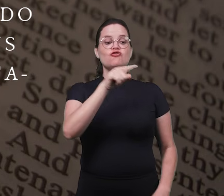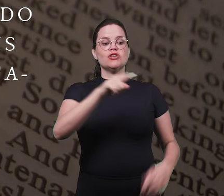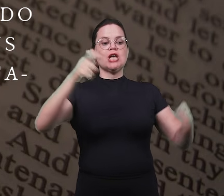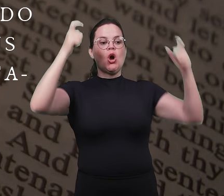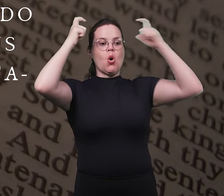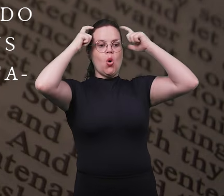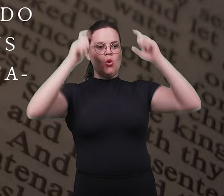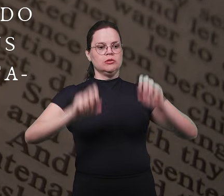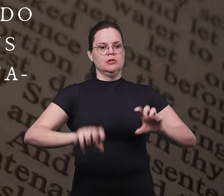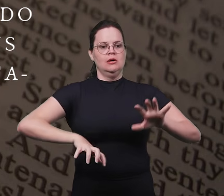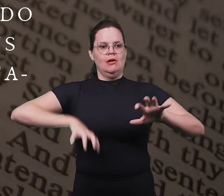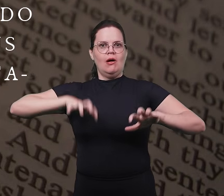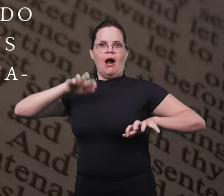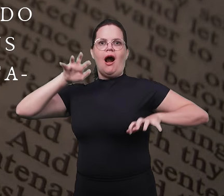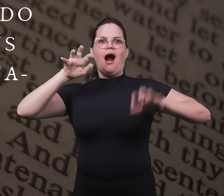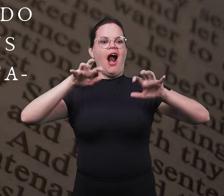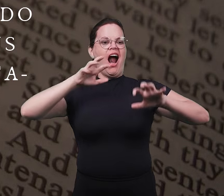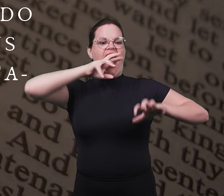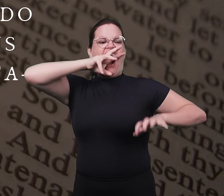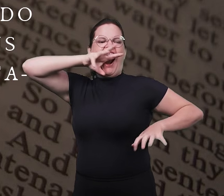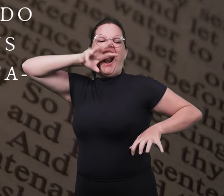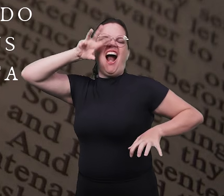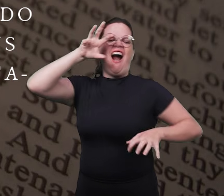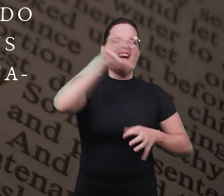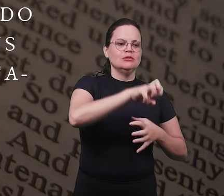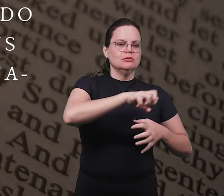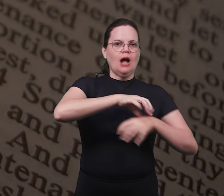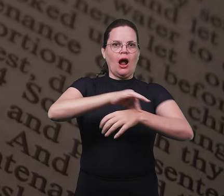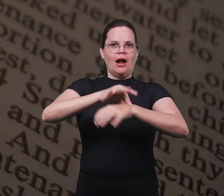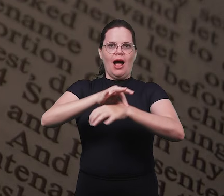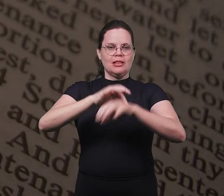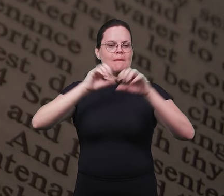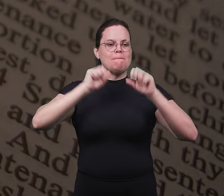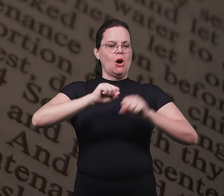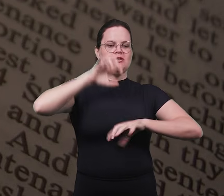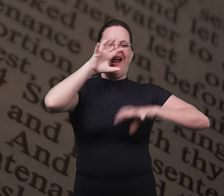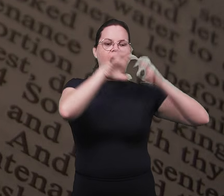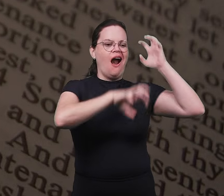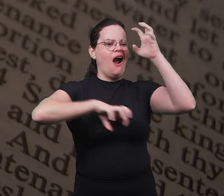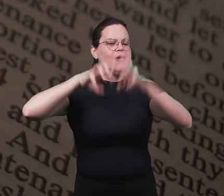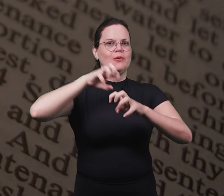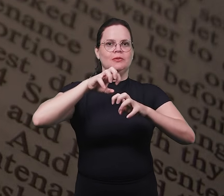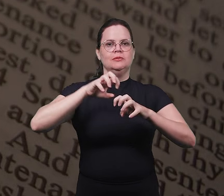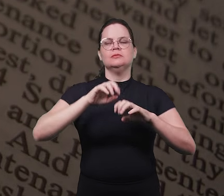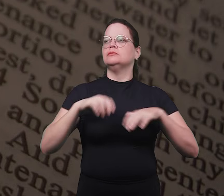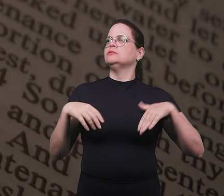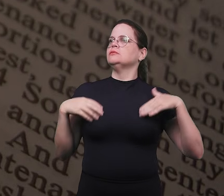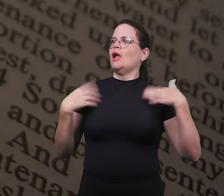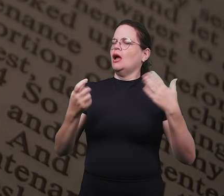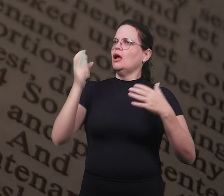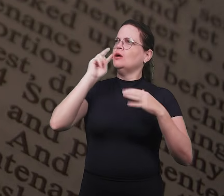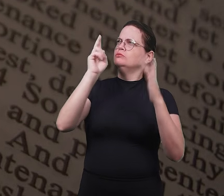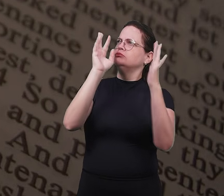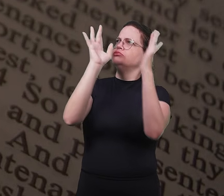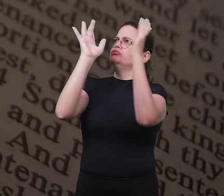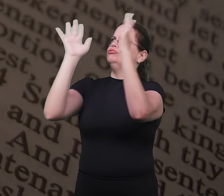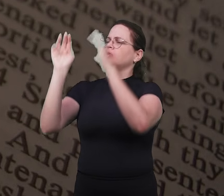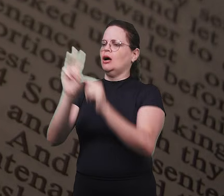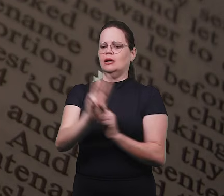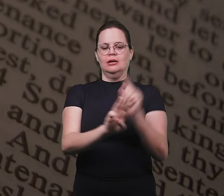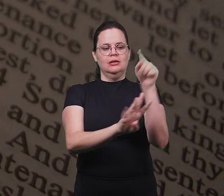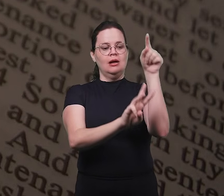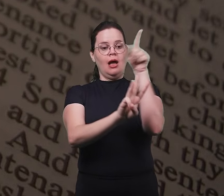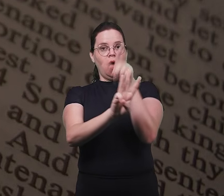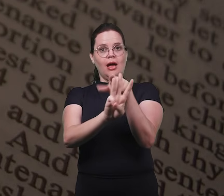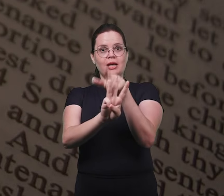assim: Levanta-te, devora muita carne. Depois disso, eu continuei olhando, e eis